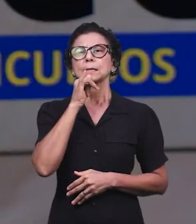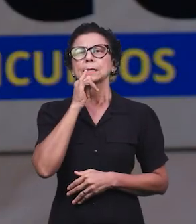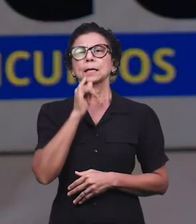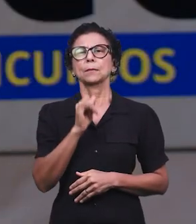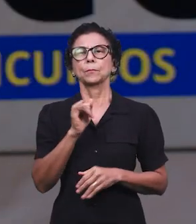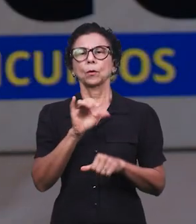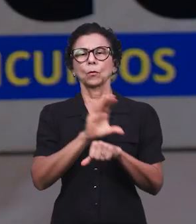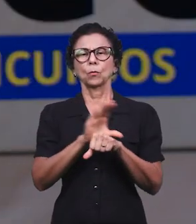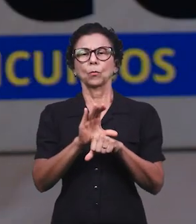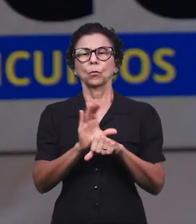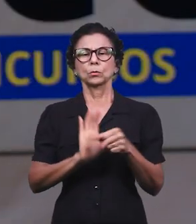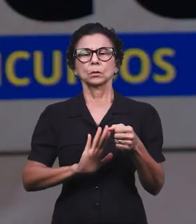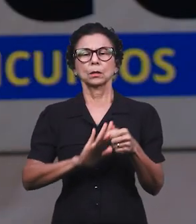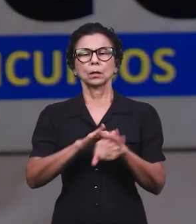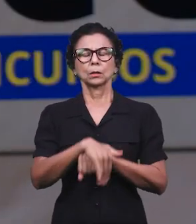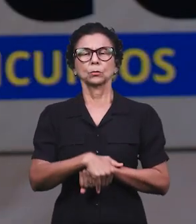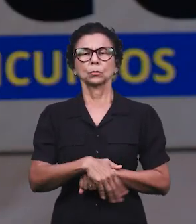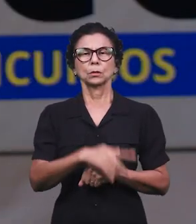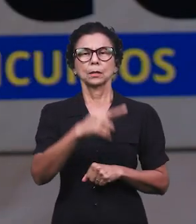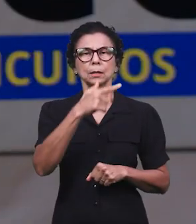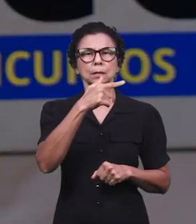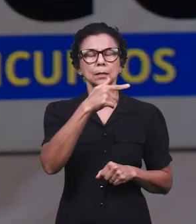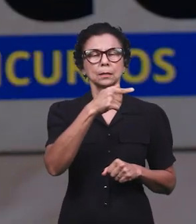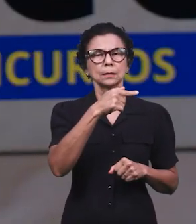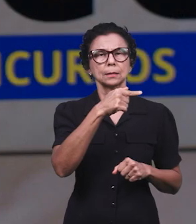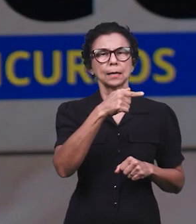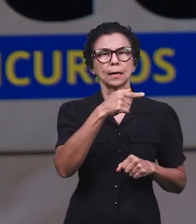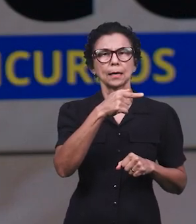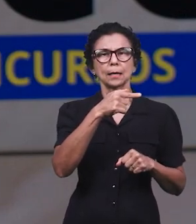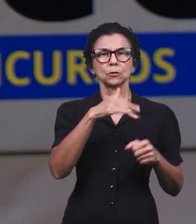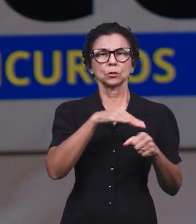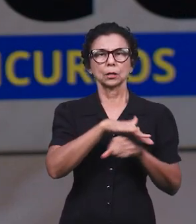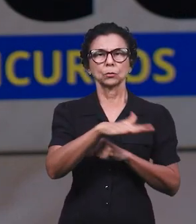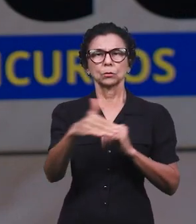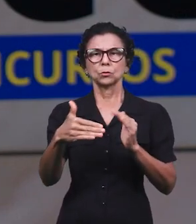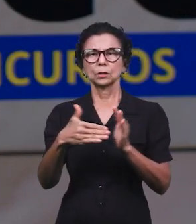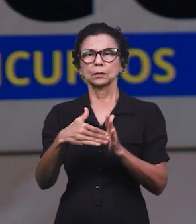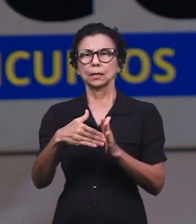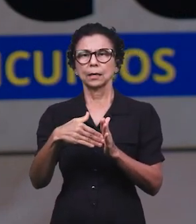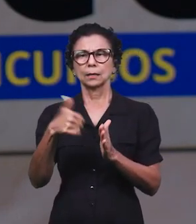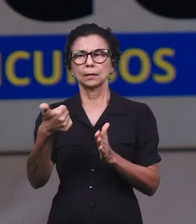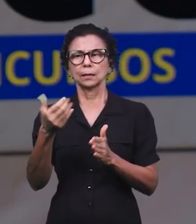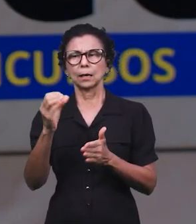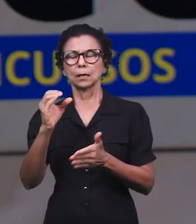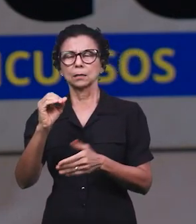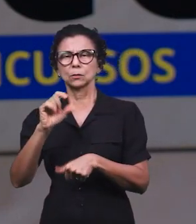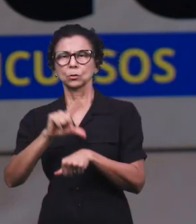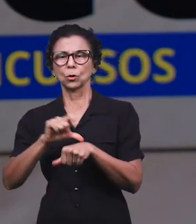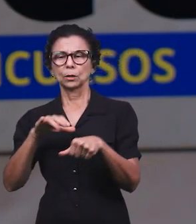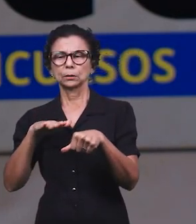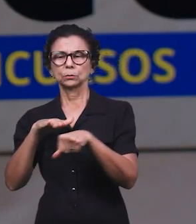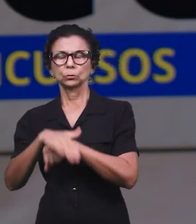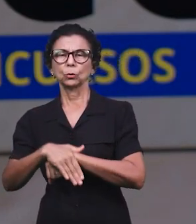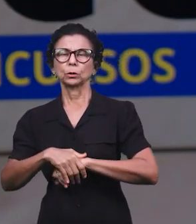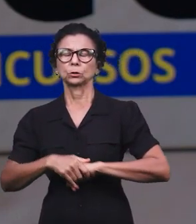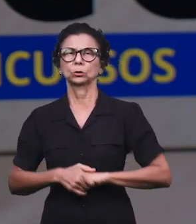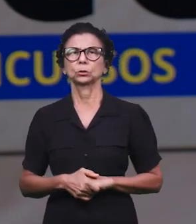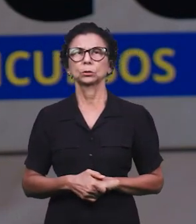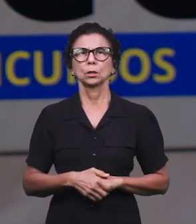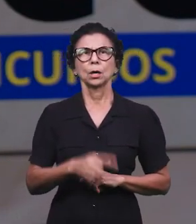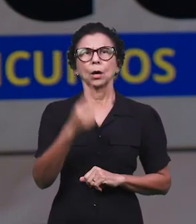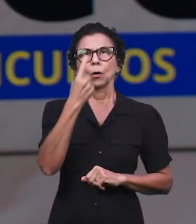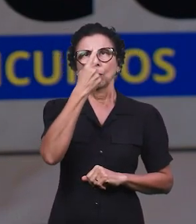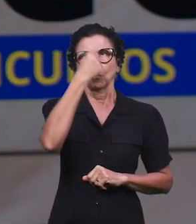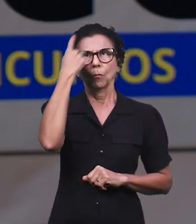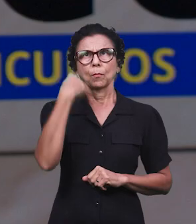noite. Então, das 7 da noite até 10 horas da noite vai ter as aulas ali. 1h30 de português,